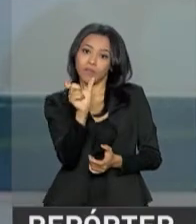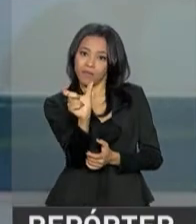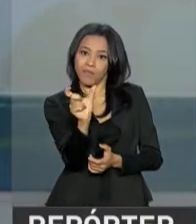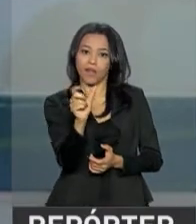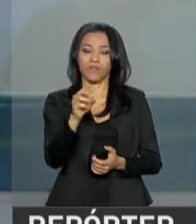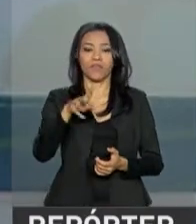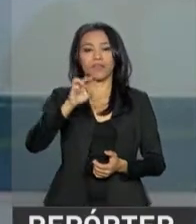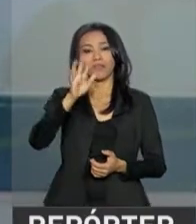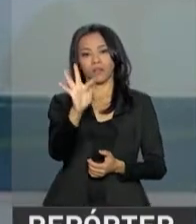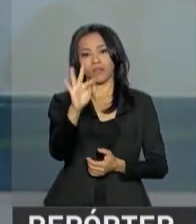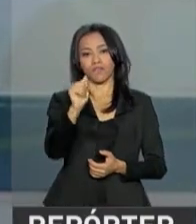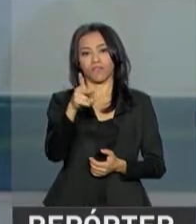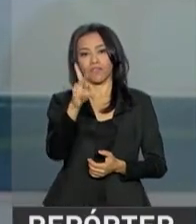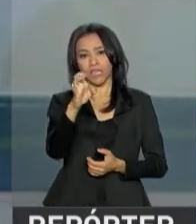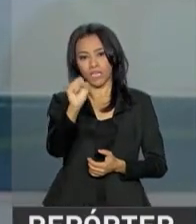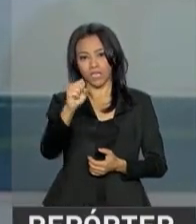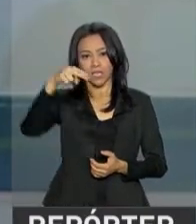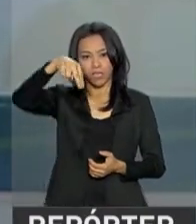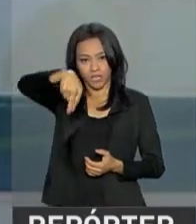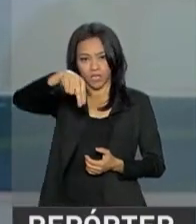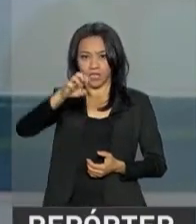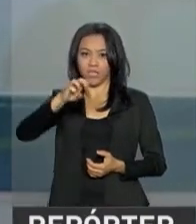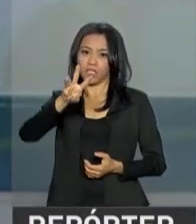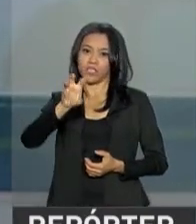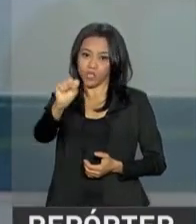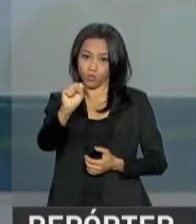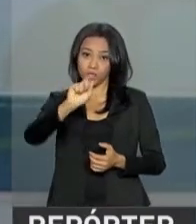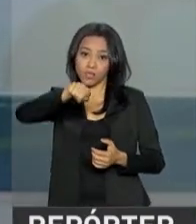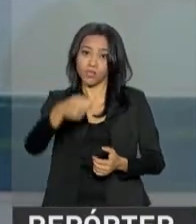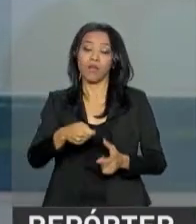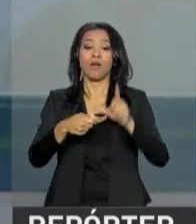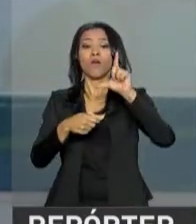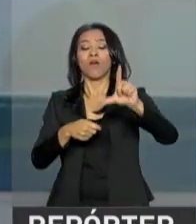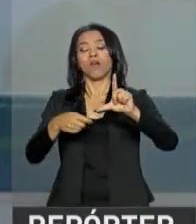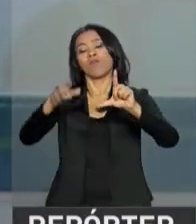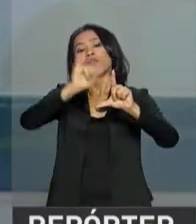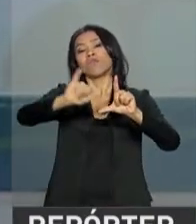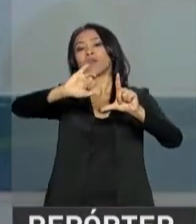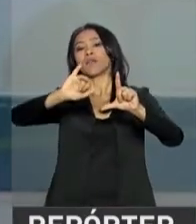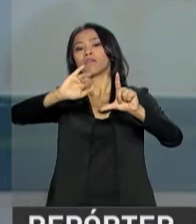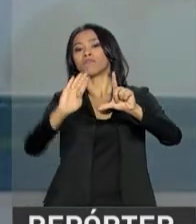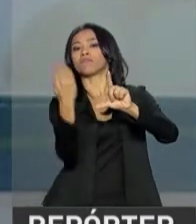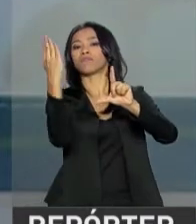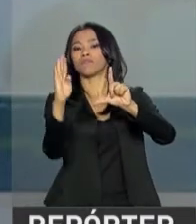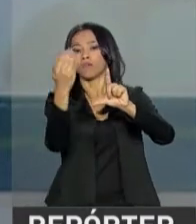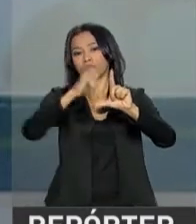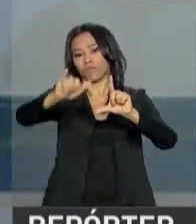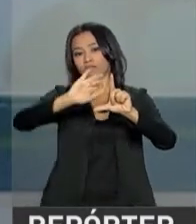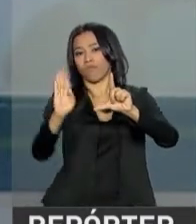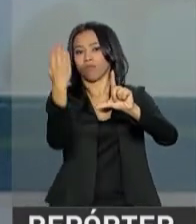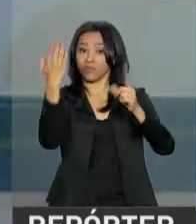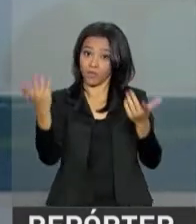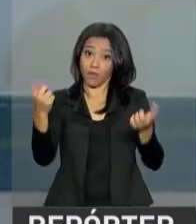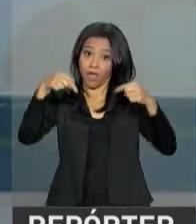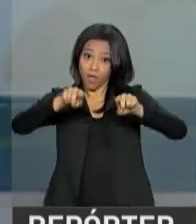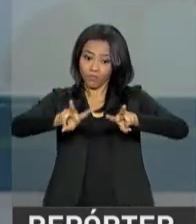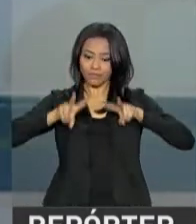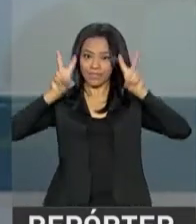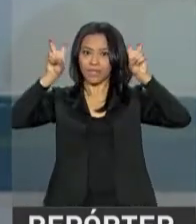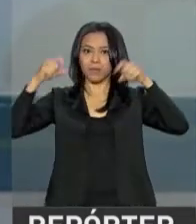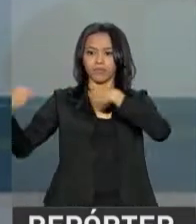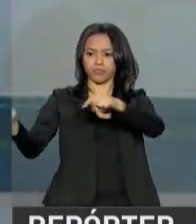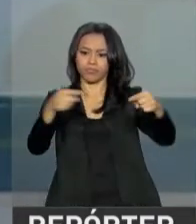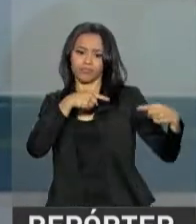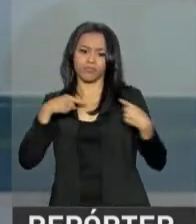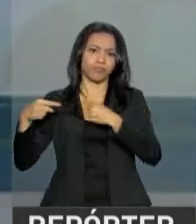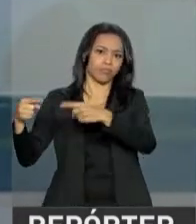a oportunidade deste encontro é extraordinário porque coloca um tema em debate não em